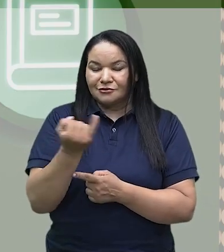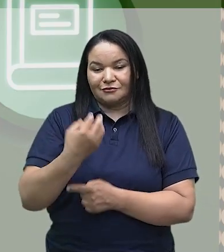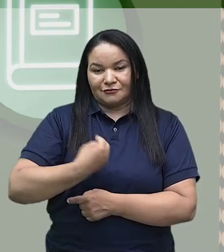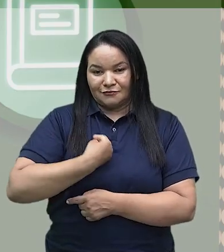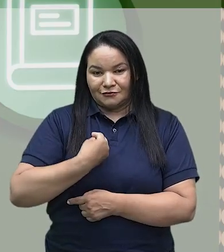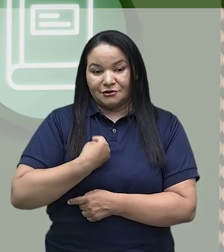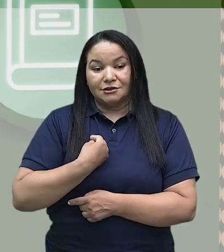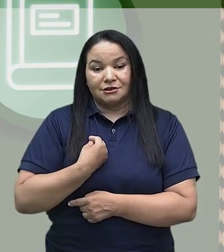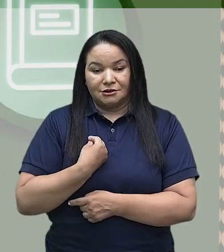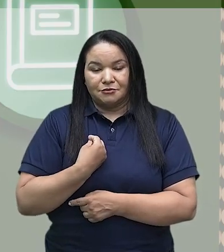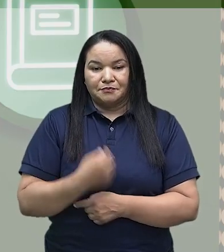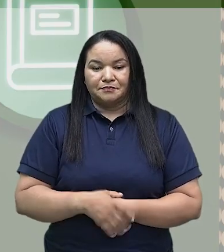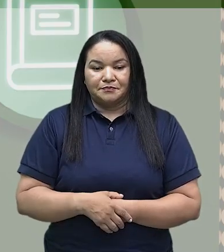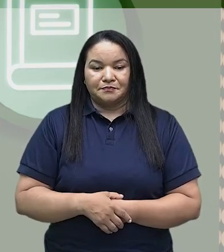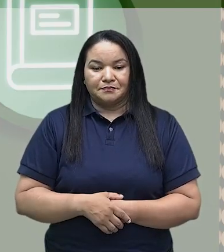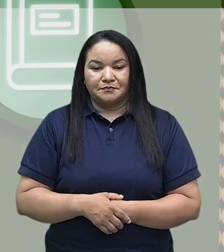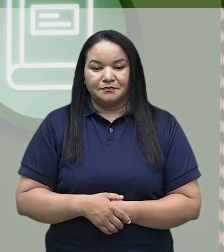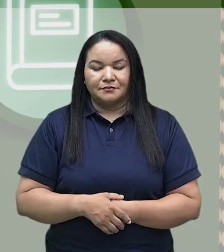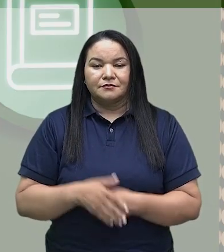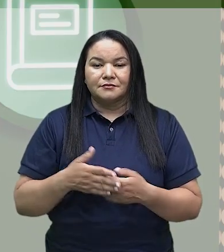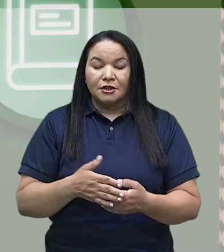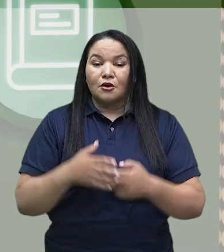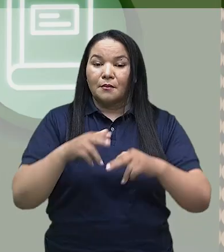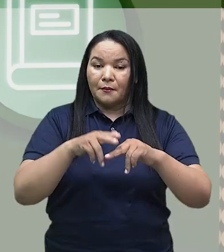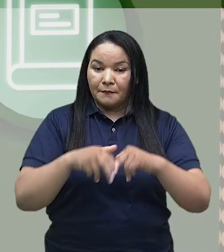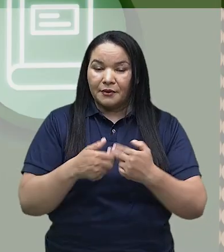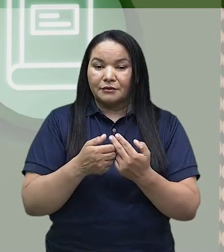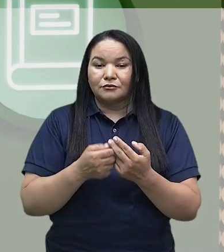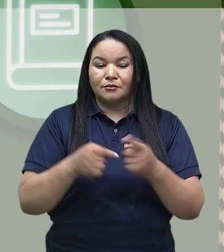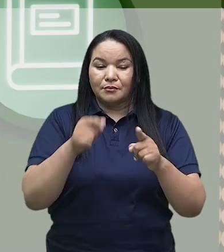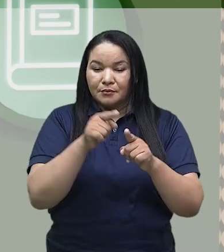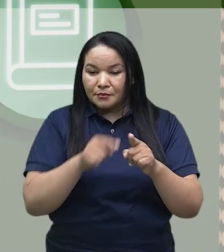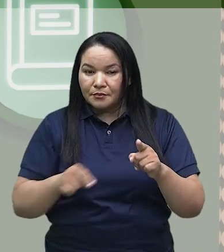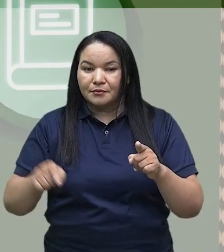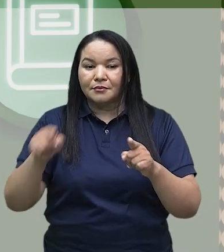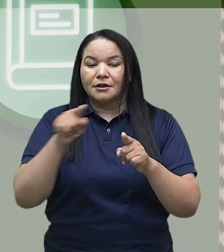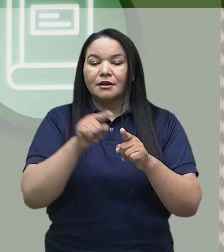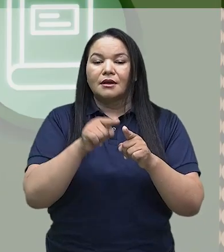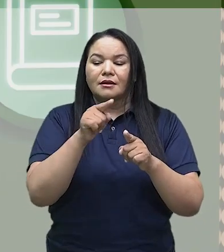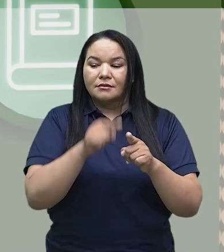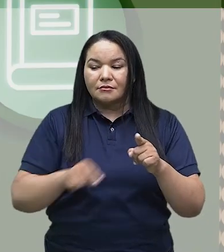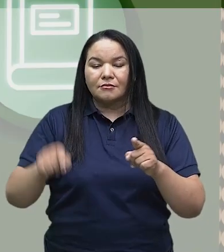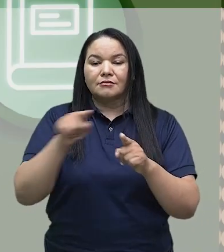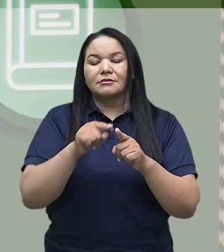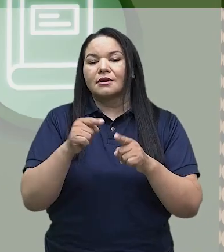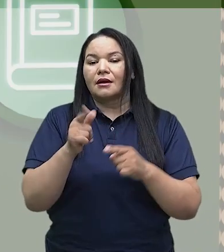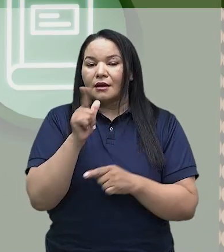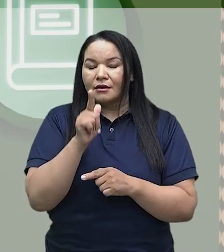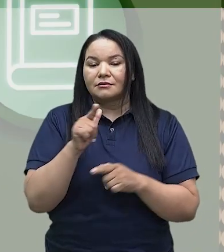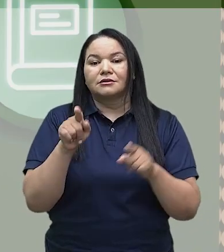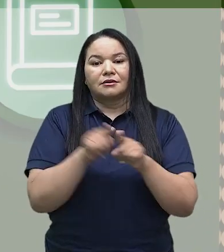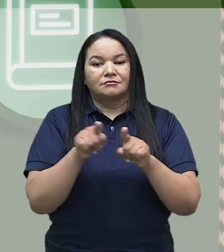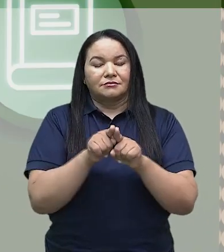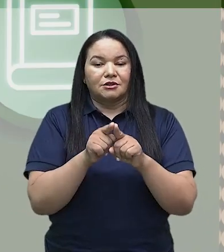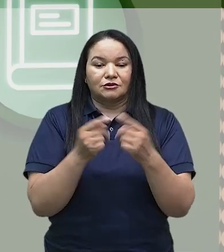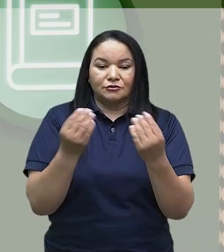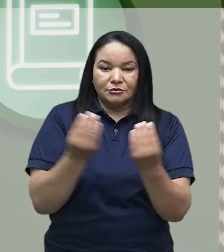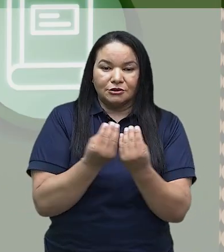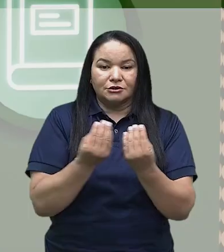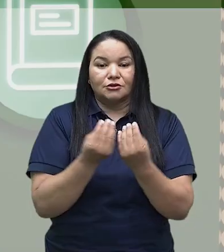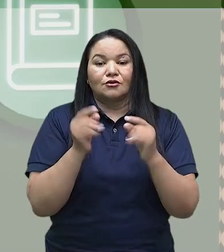sobrevivência dos seres vivos, né? E é através do ciclo hidrológico que essa substância vai passar pelo